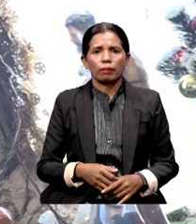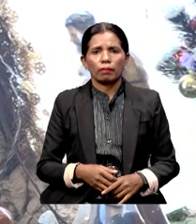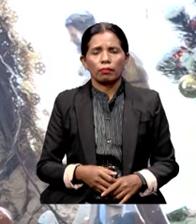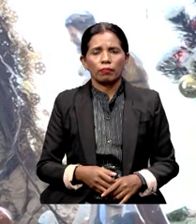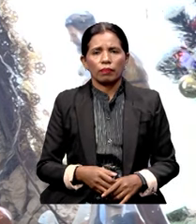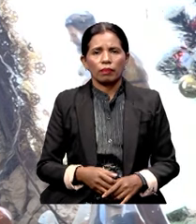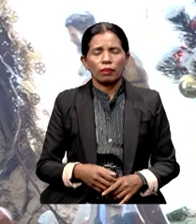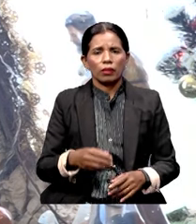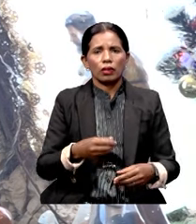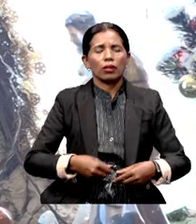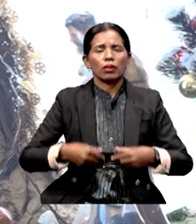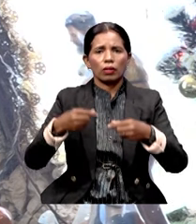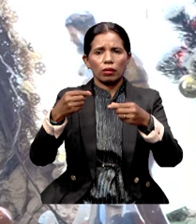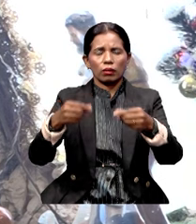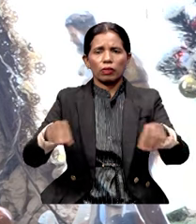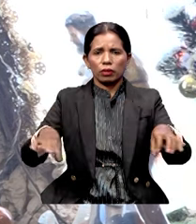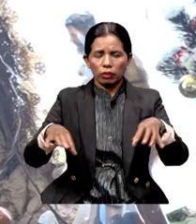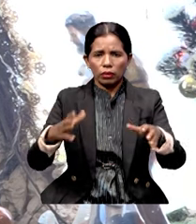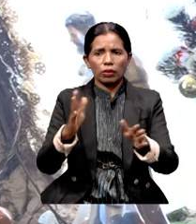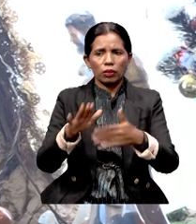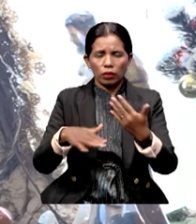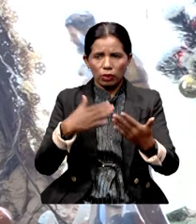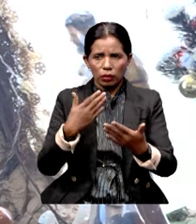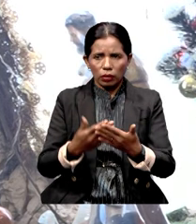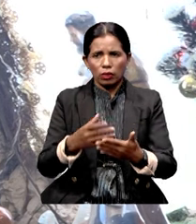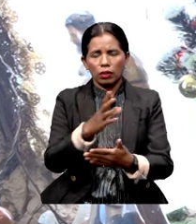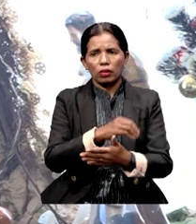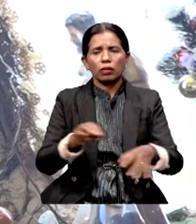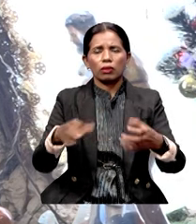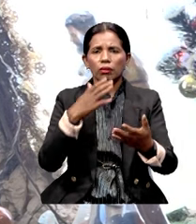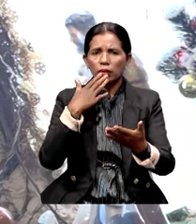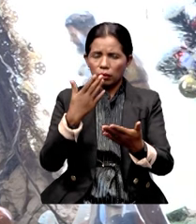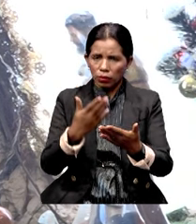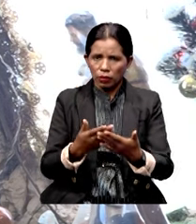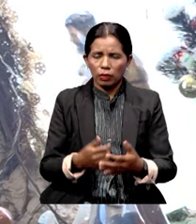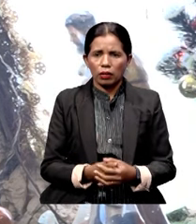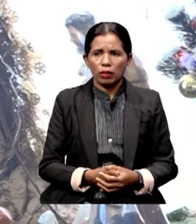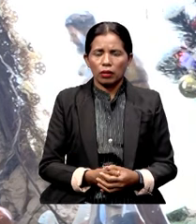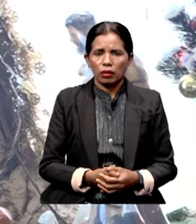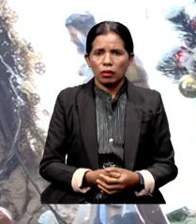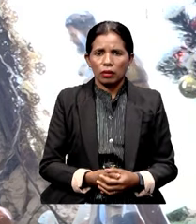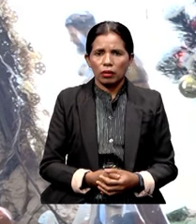E a distribuição recursos sira. E a gestão bem comum nian. E